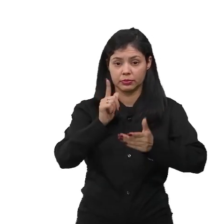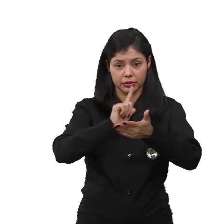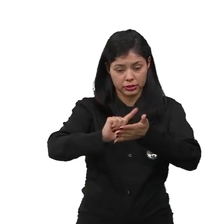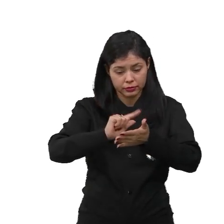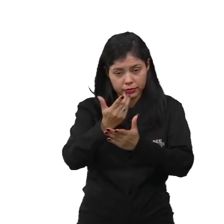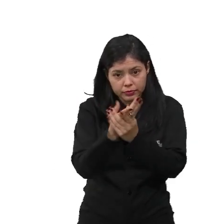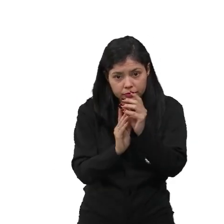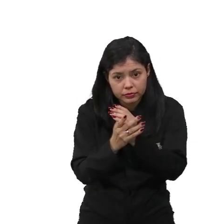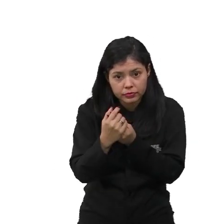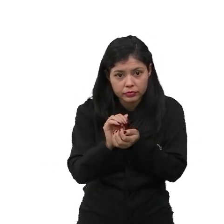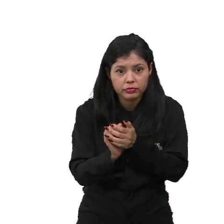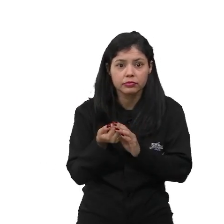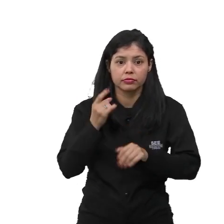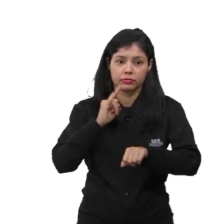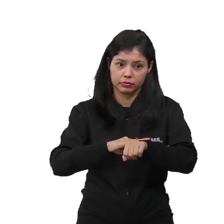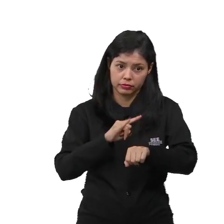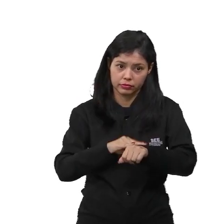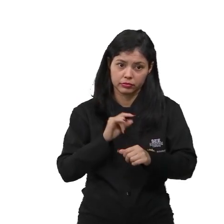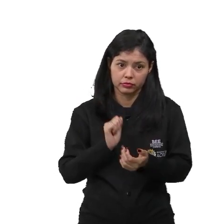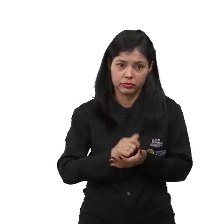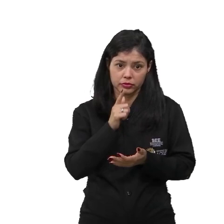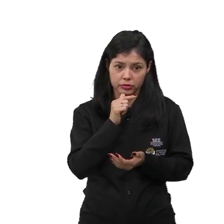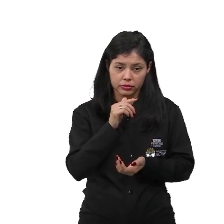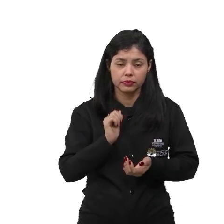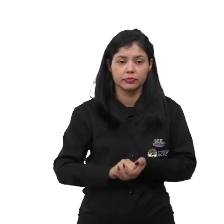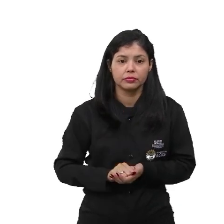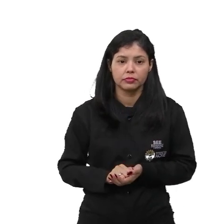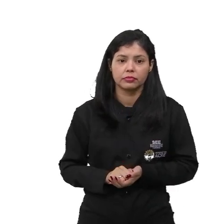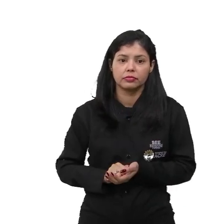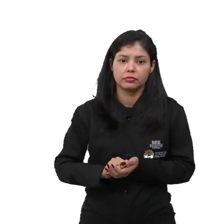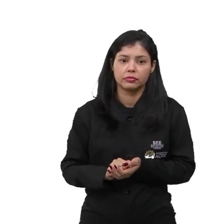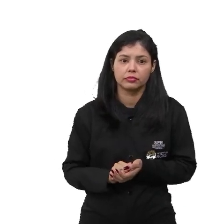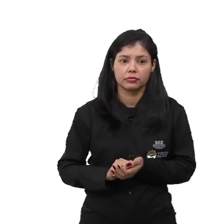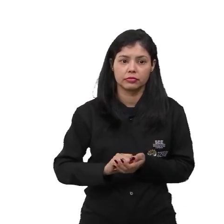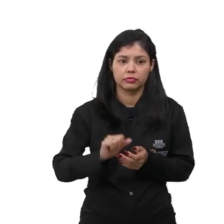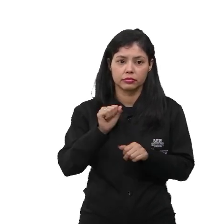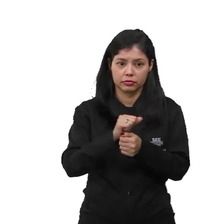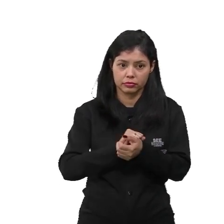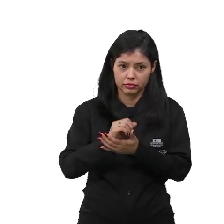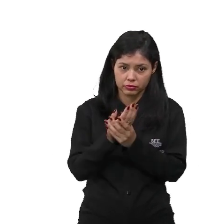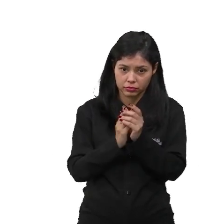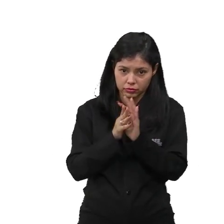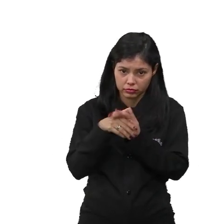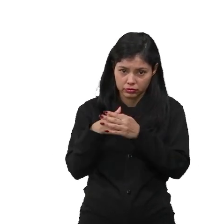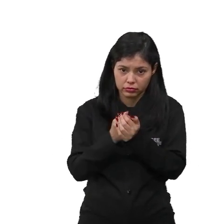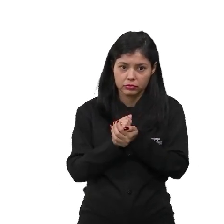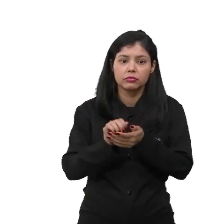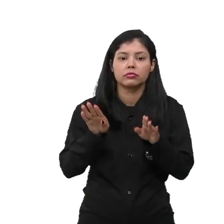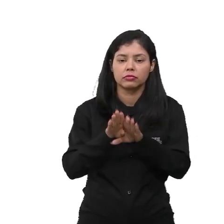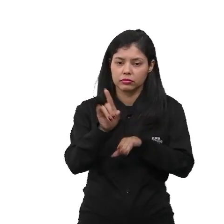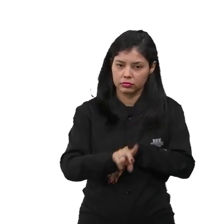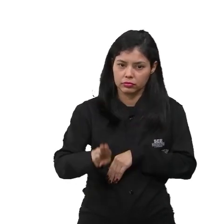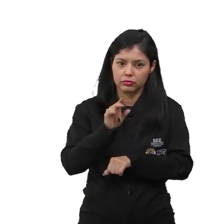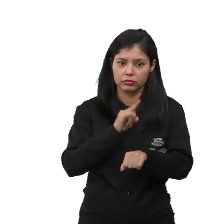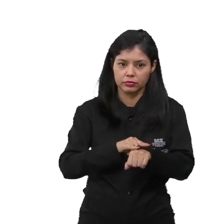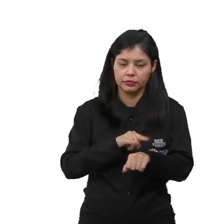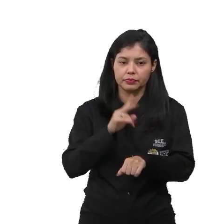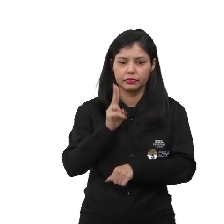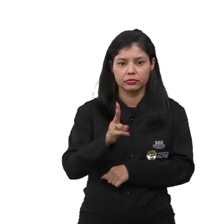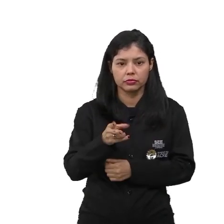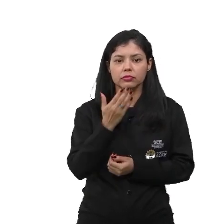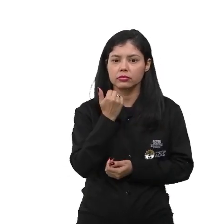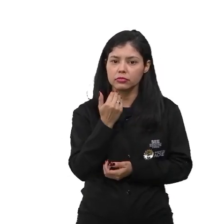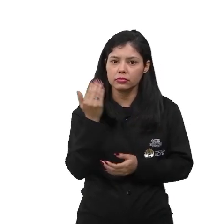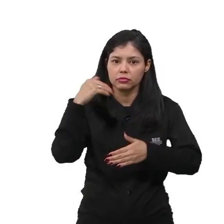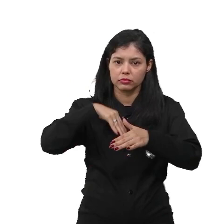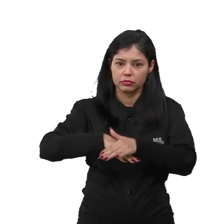as mãos, né, quando vai ao banheiro, com água e sabão, antes das refeições, né, e após o uso ali do banheiro, né, manter os alimentos